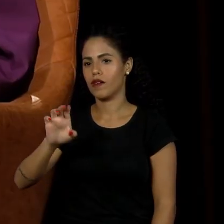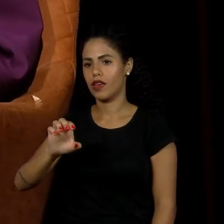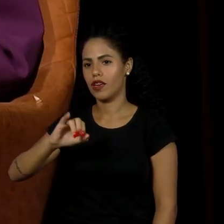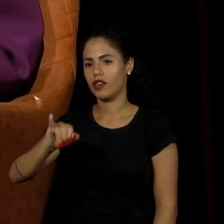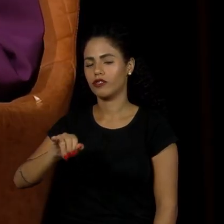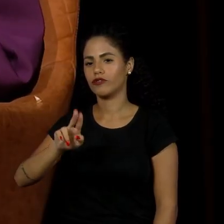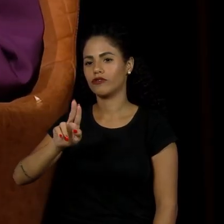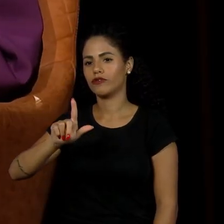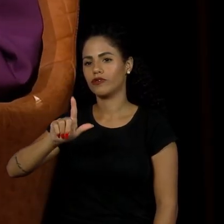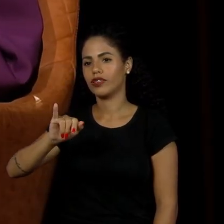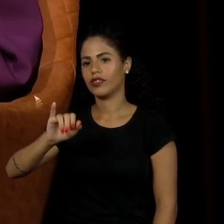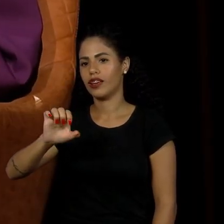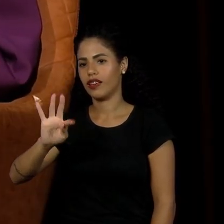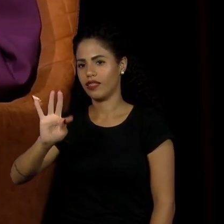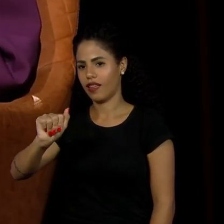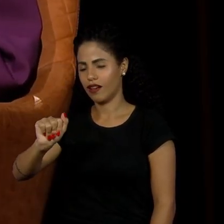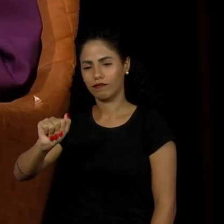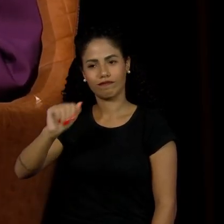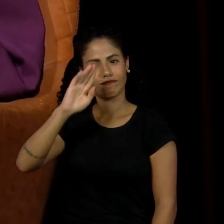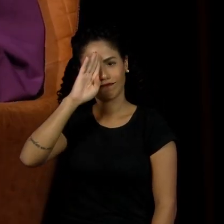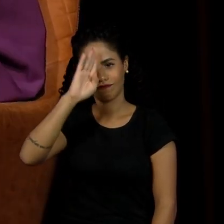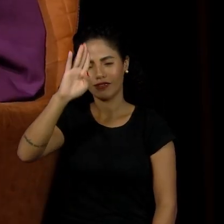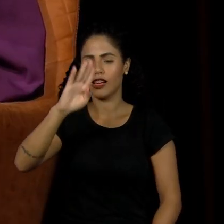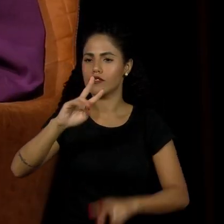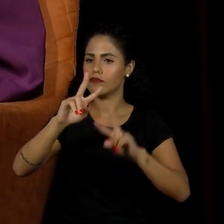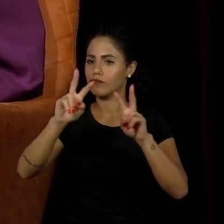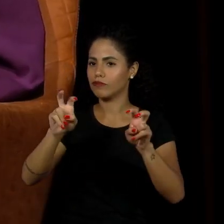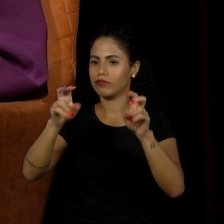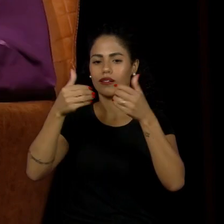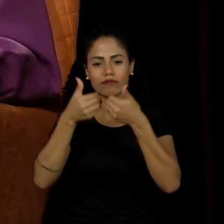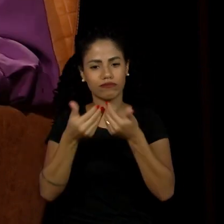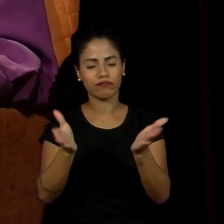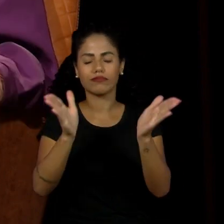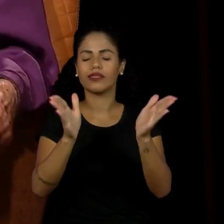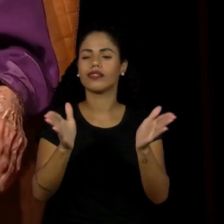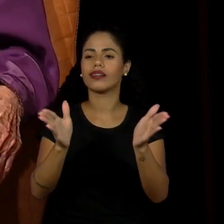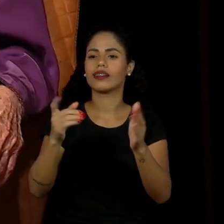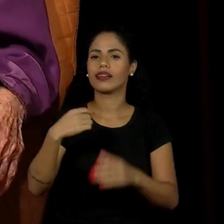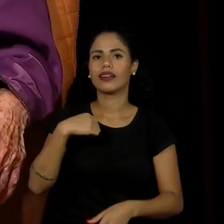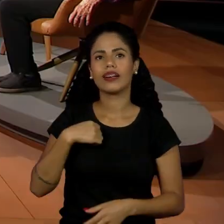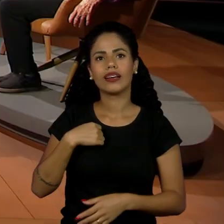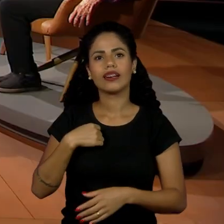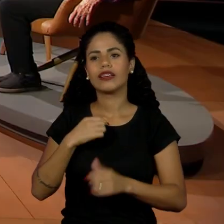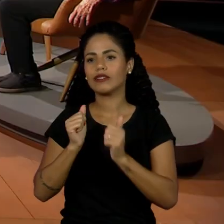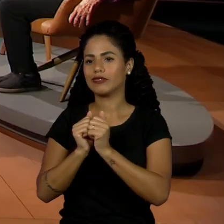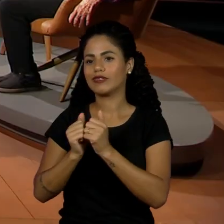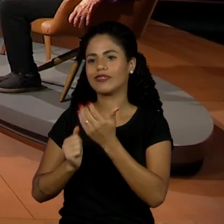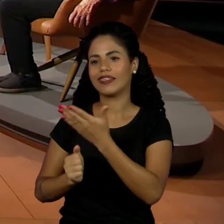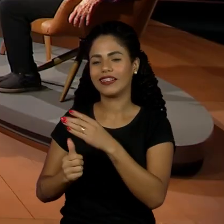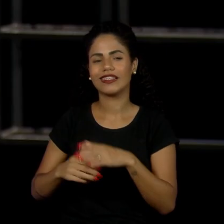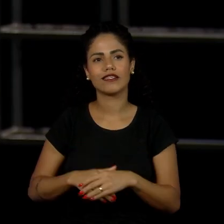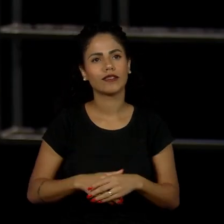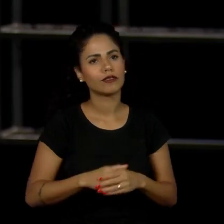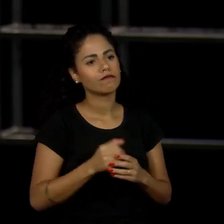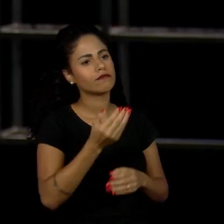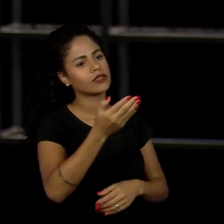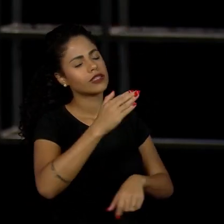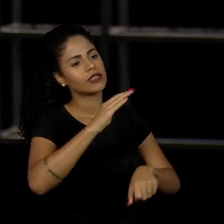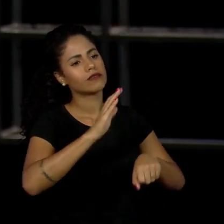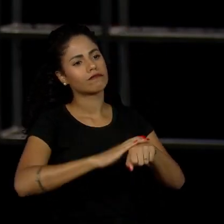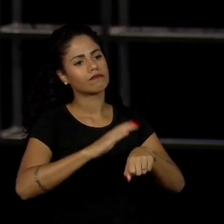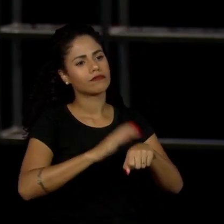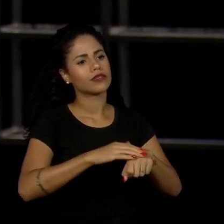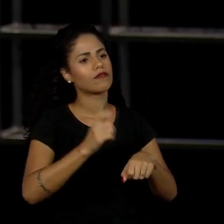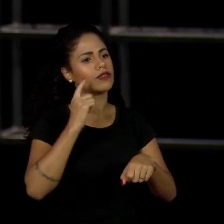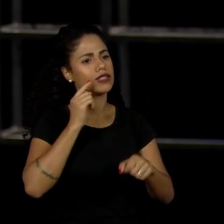Janeiro, uma coisa importantíssima. E foi aberta a Rosa Nova e eu e dançava. E você fez uma grande